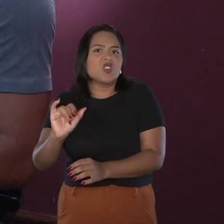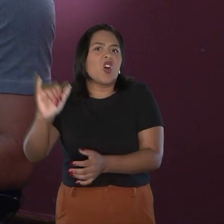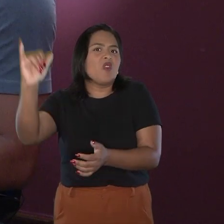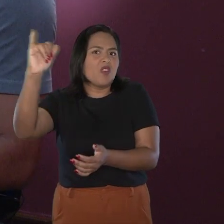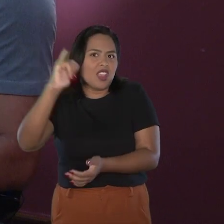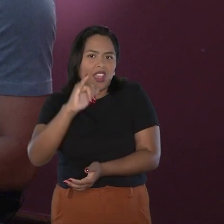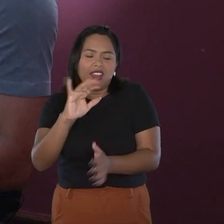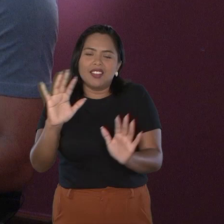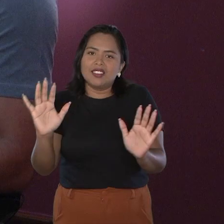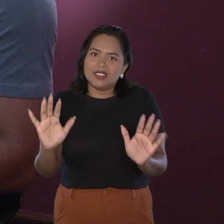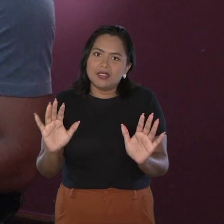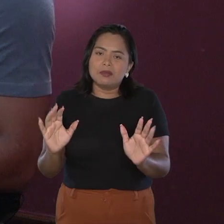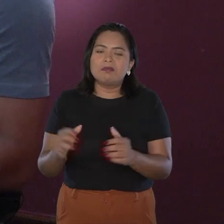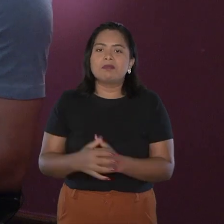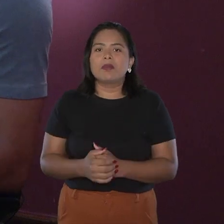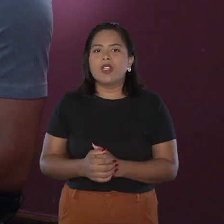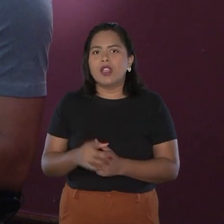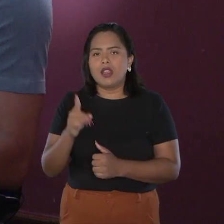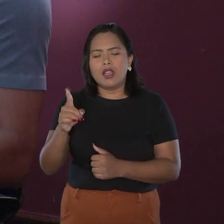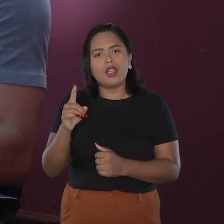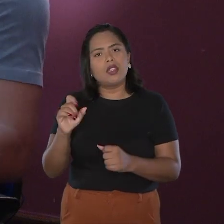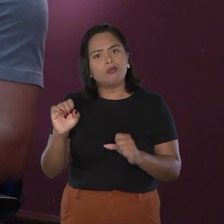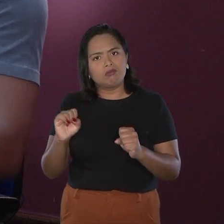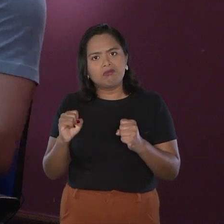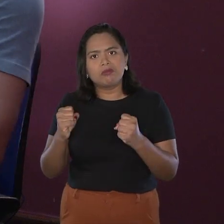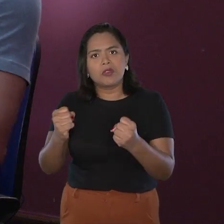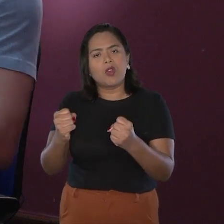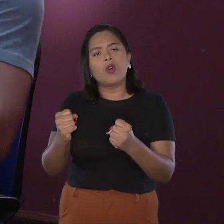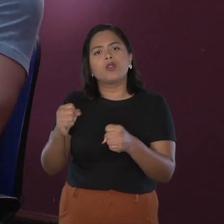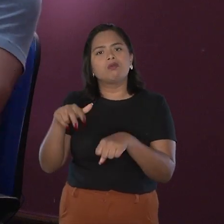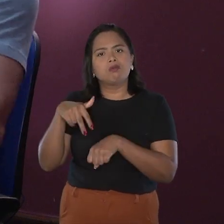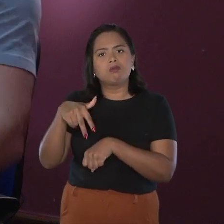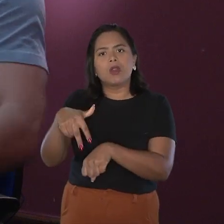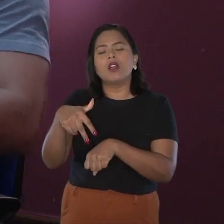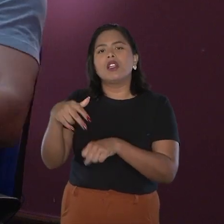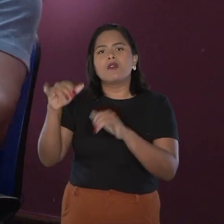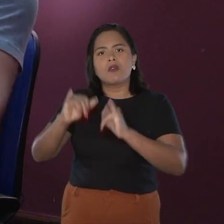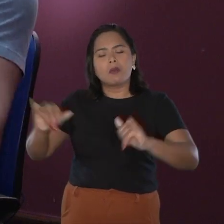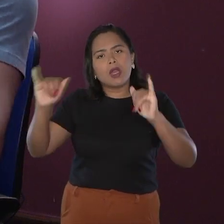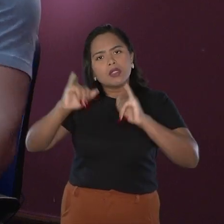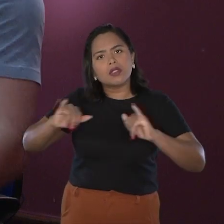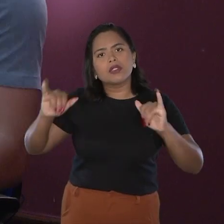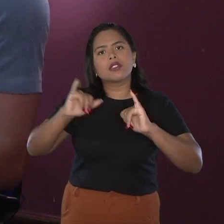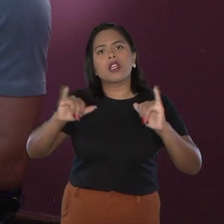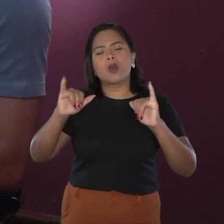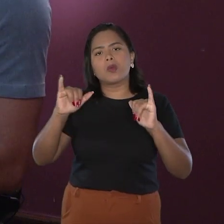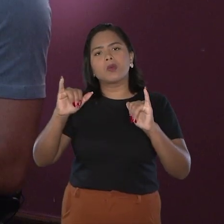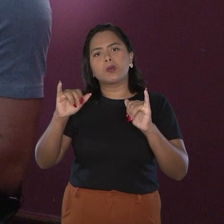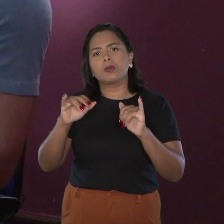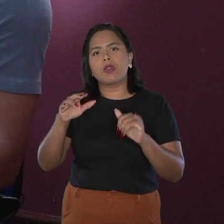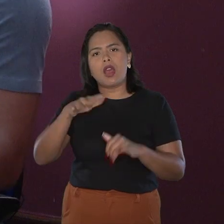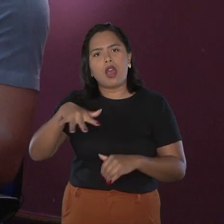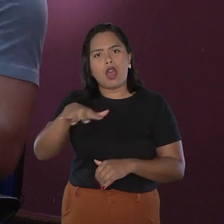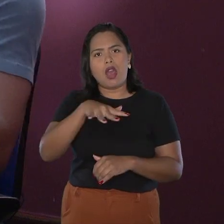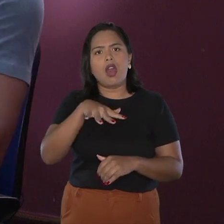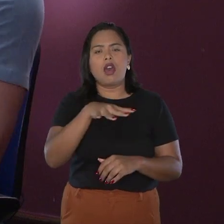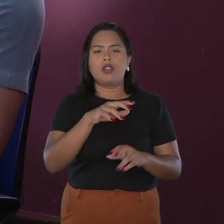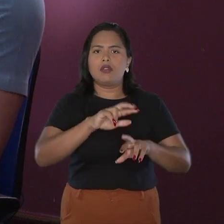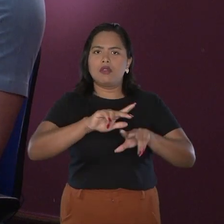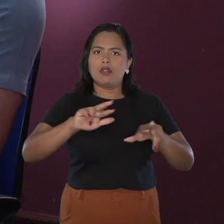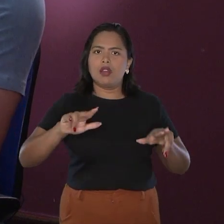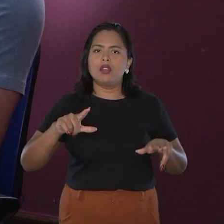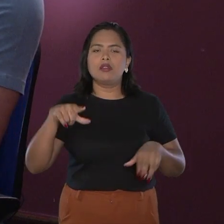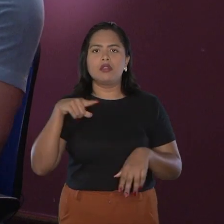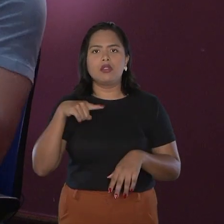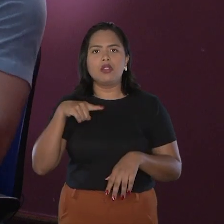de vir então ele é muito engajado em ações deste nível de formação de levar conhecimento para todas as áreas ele tem